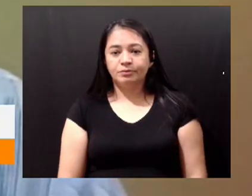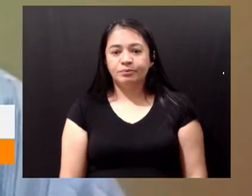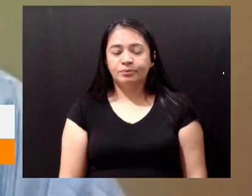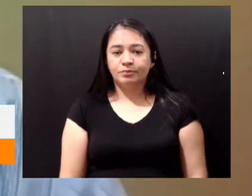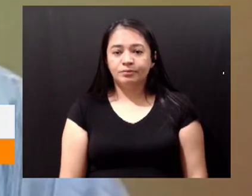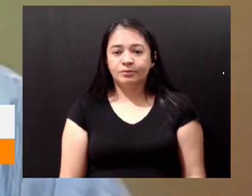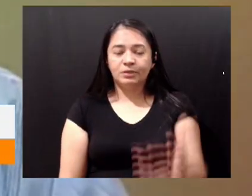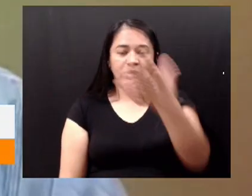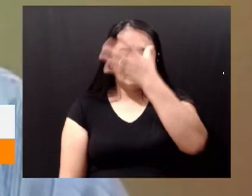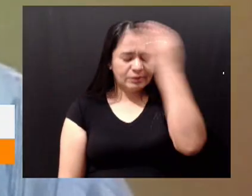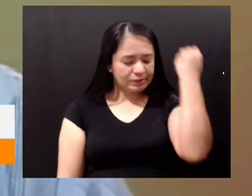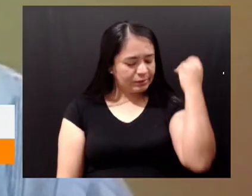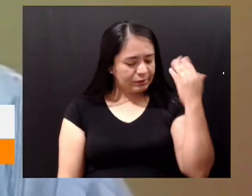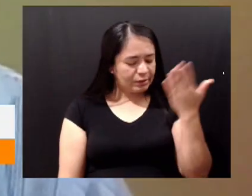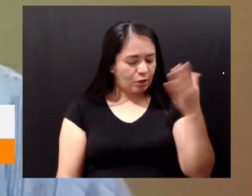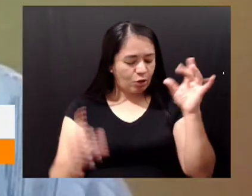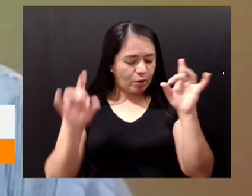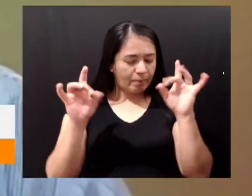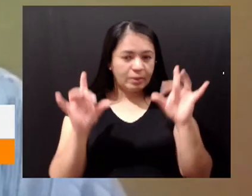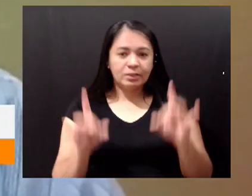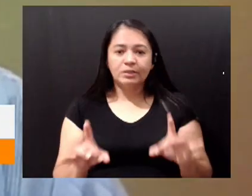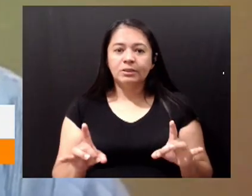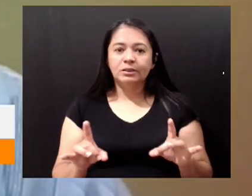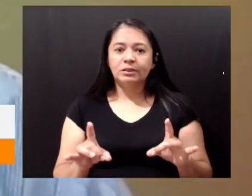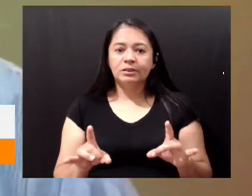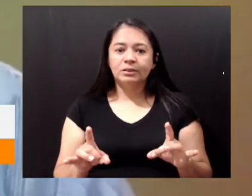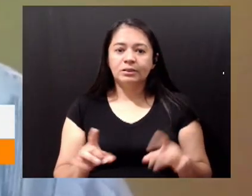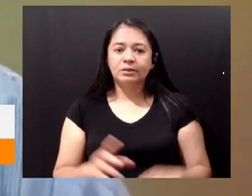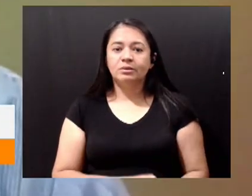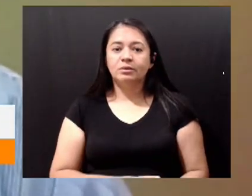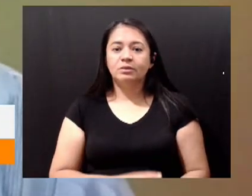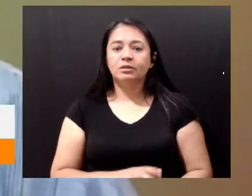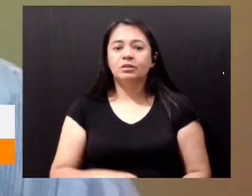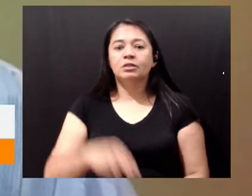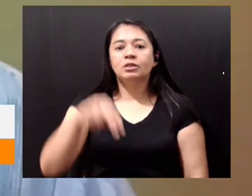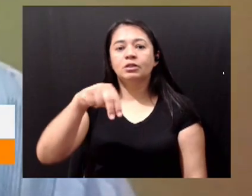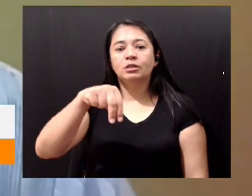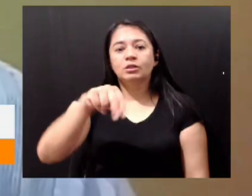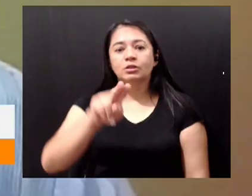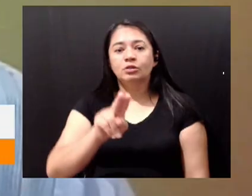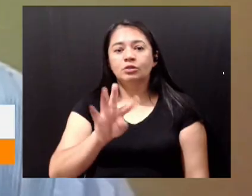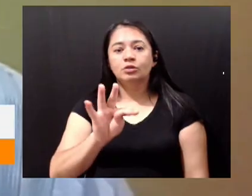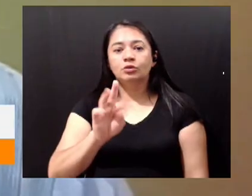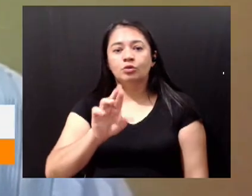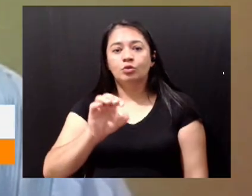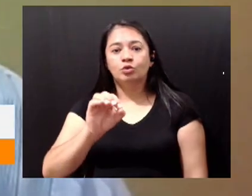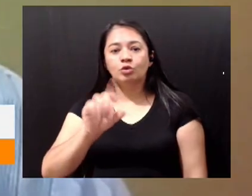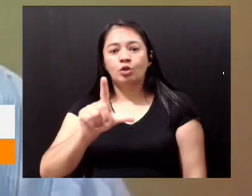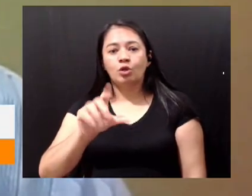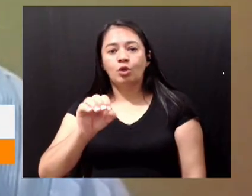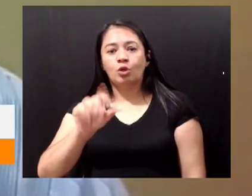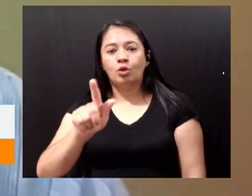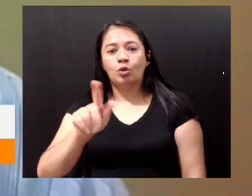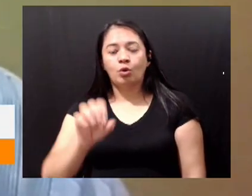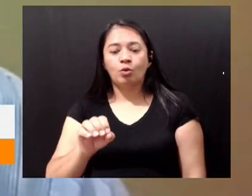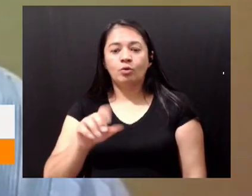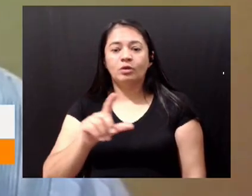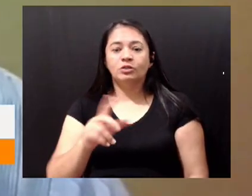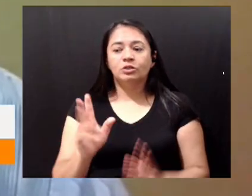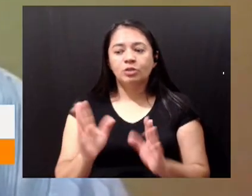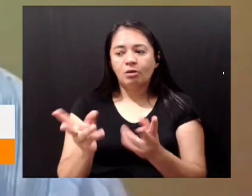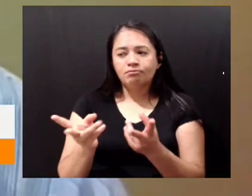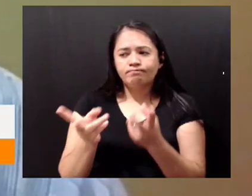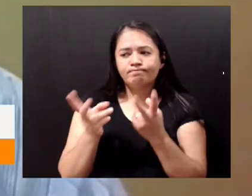o médico especialista, nutrólogo, né? Médico nutrólogo, enfim, tenha identificado